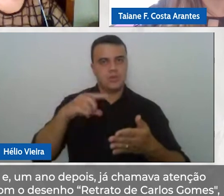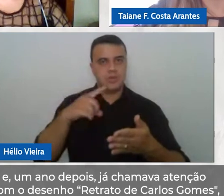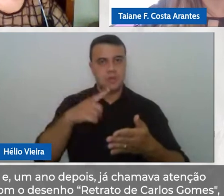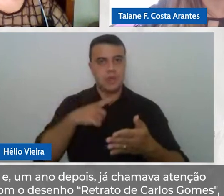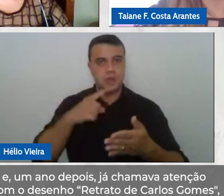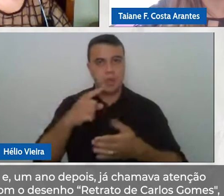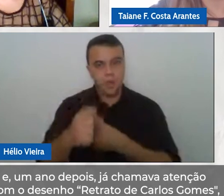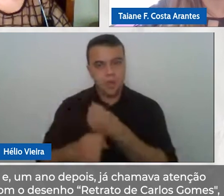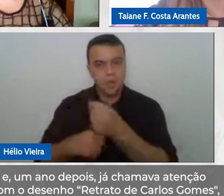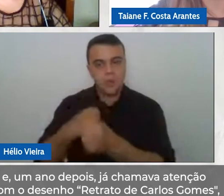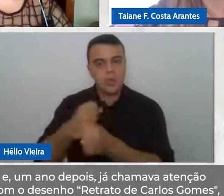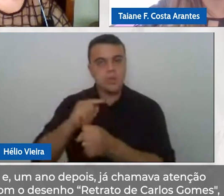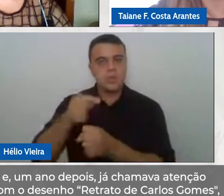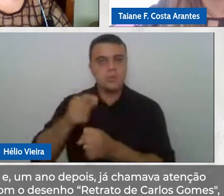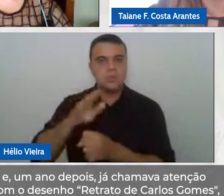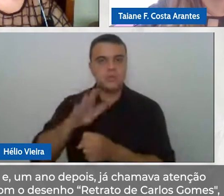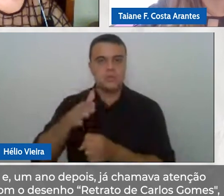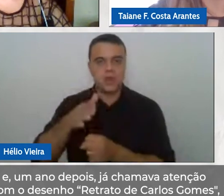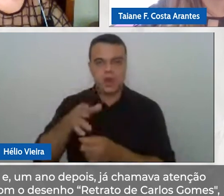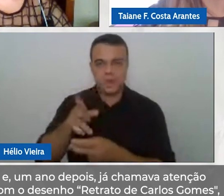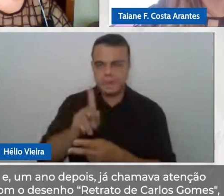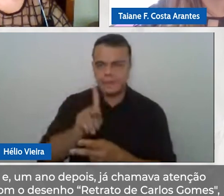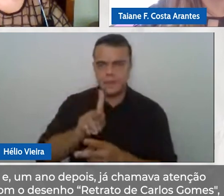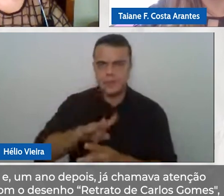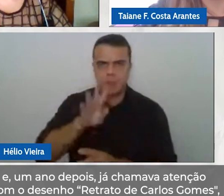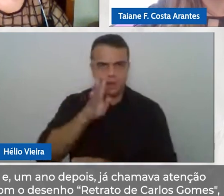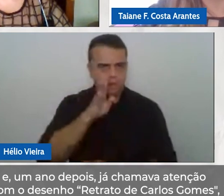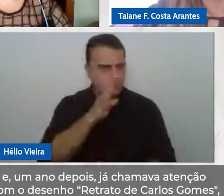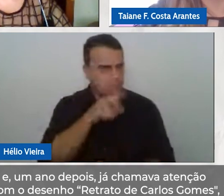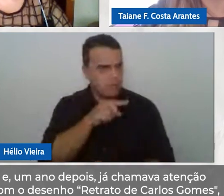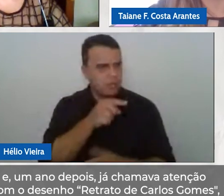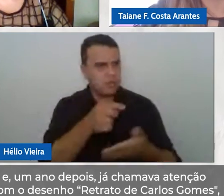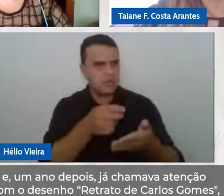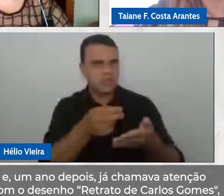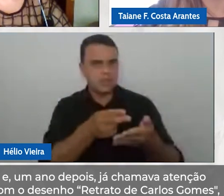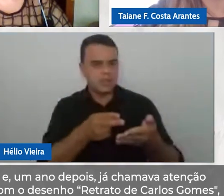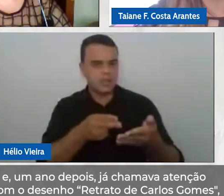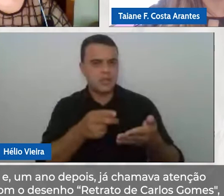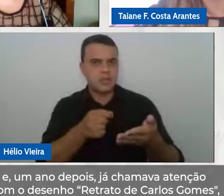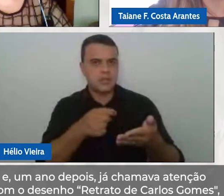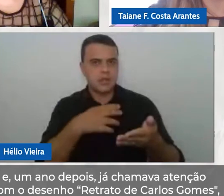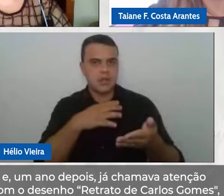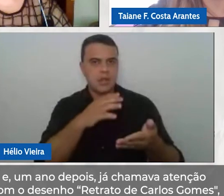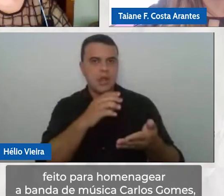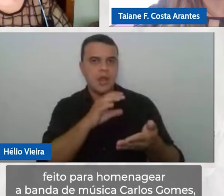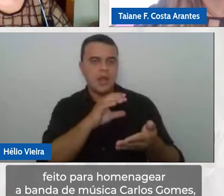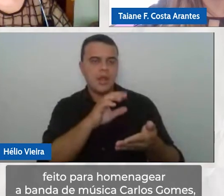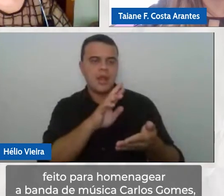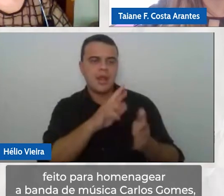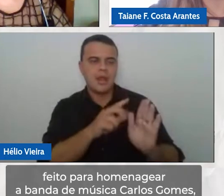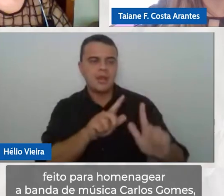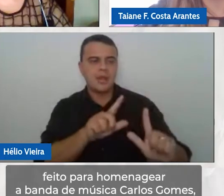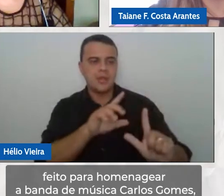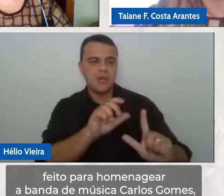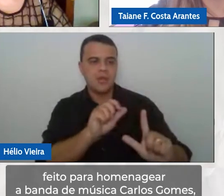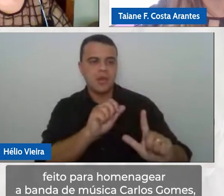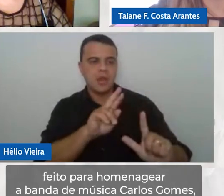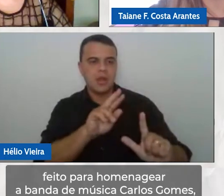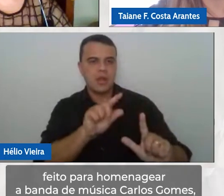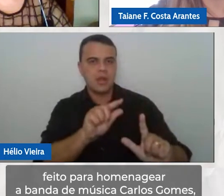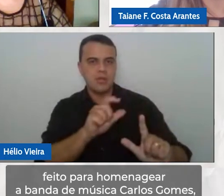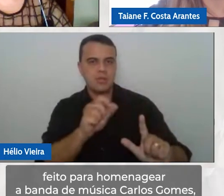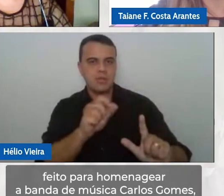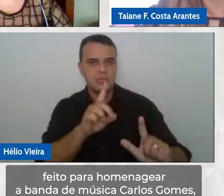ano depois já chamava atenção com um desenho, Retrato de Carlos Gomes, feito para homenagear